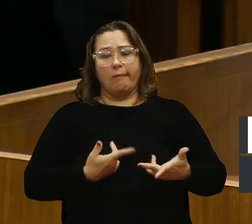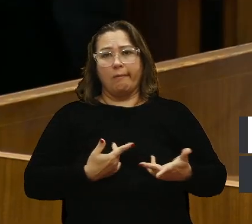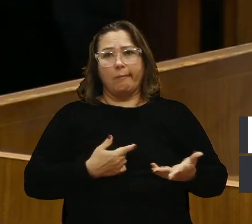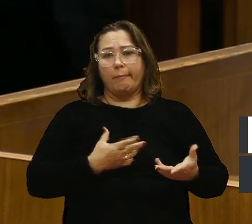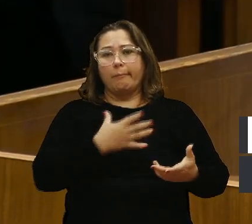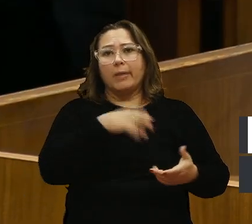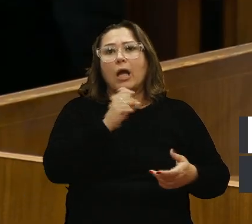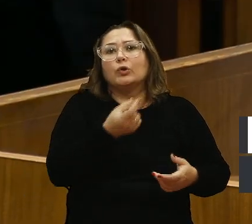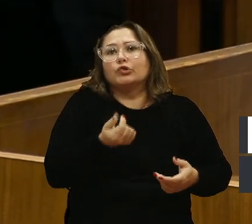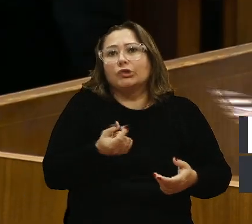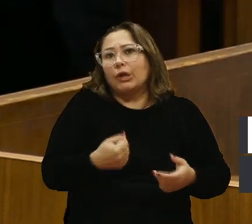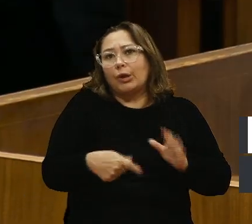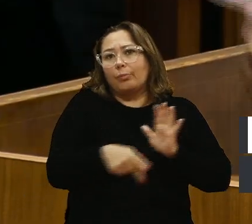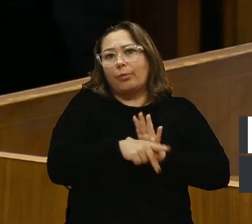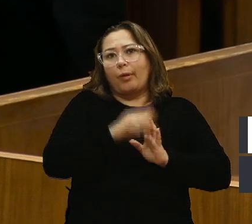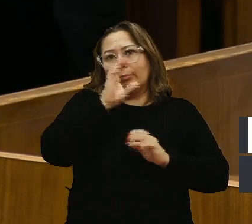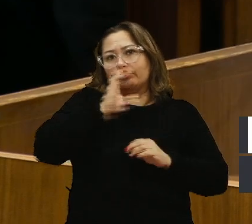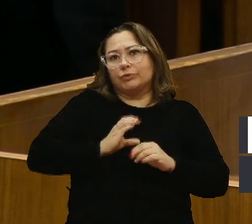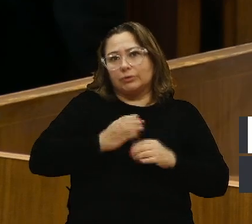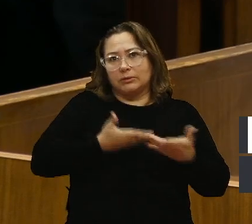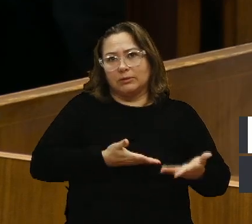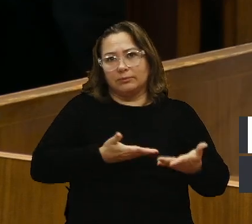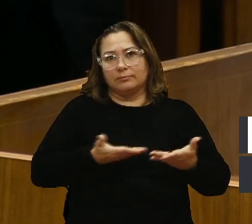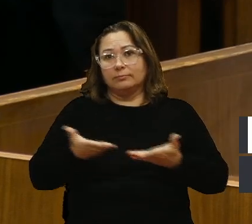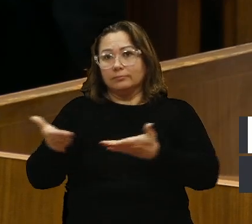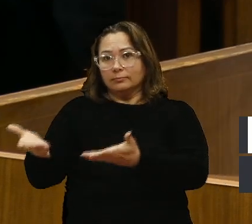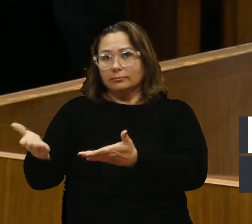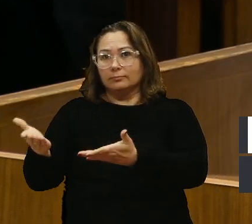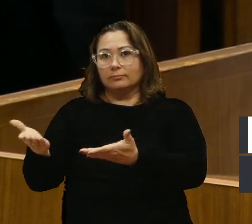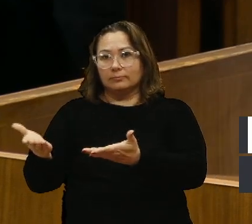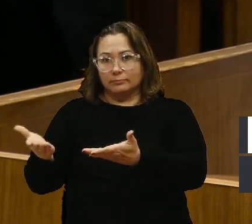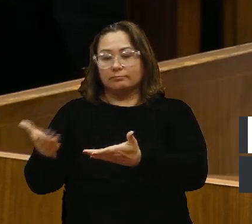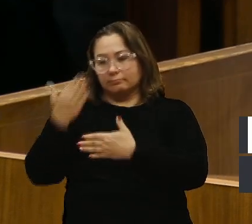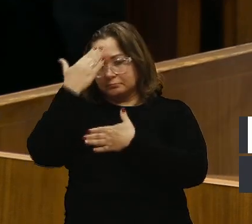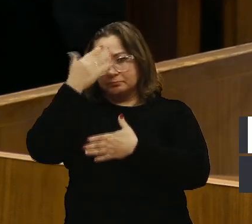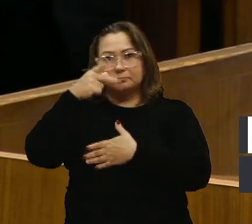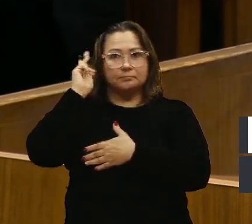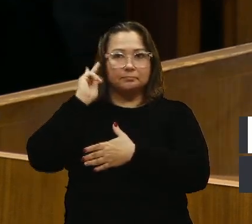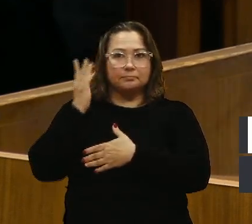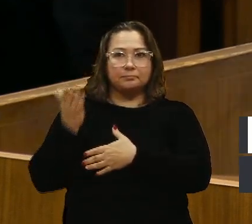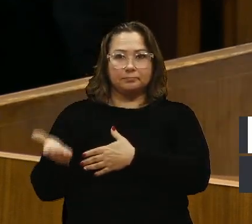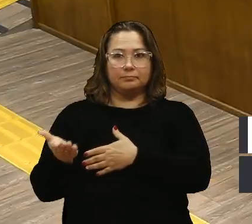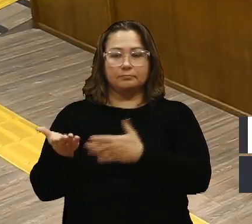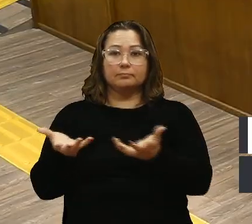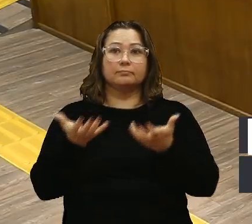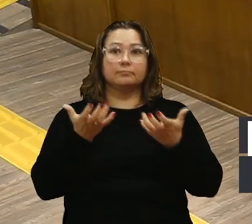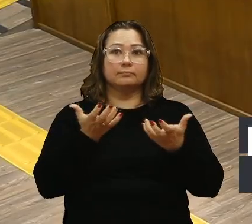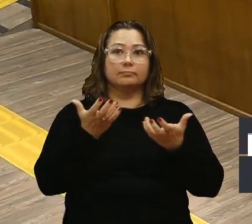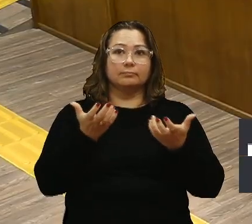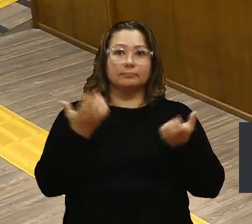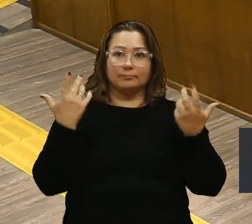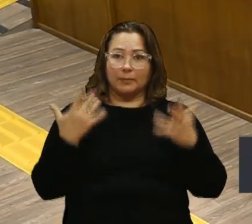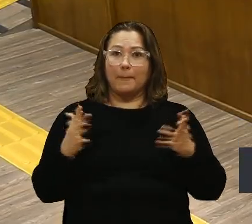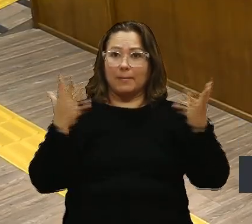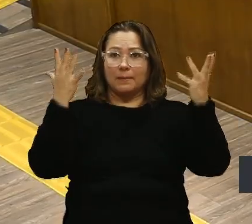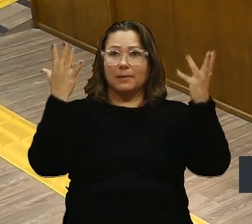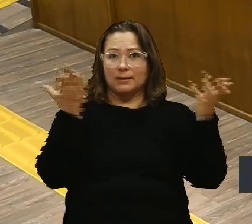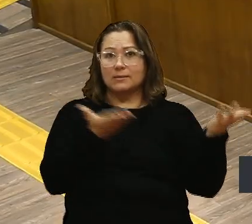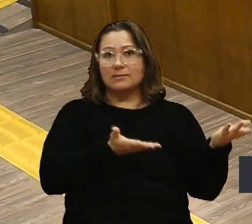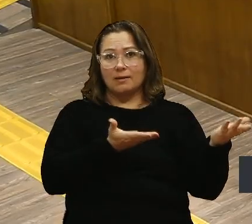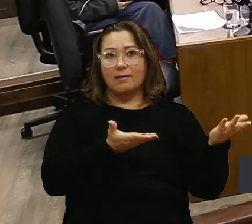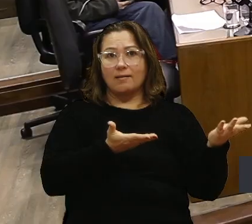né? A sua parte, vereador. Obrigado, vereador Iago. Eu quero parabenizar aí